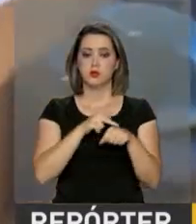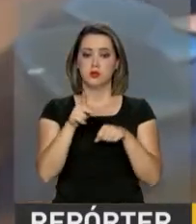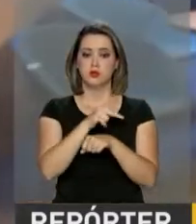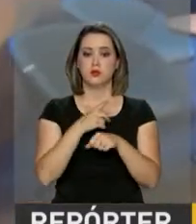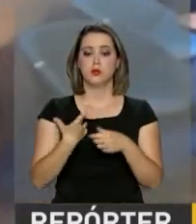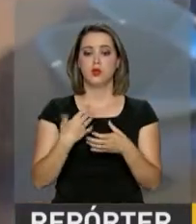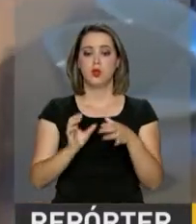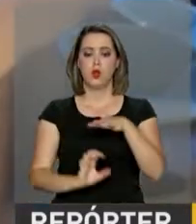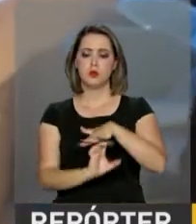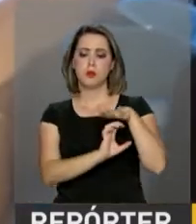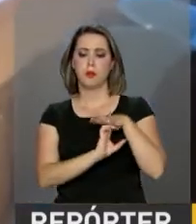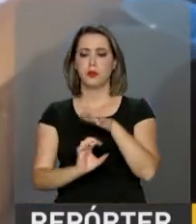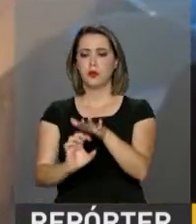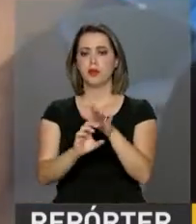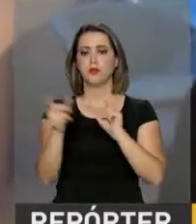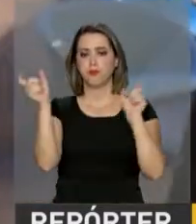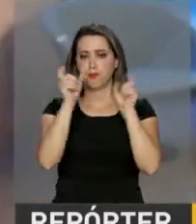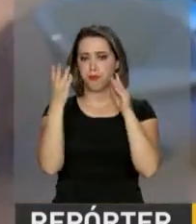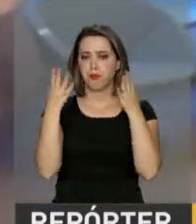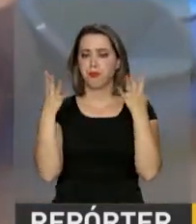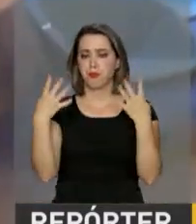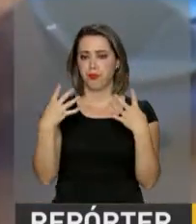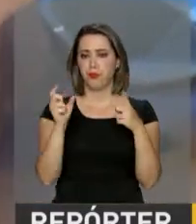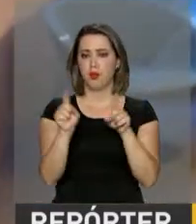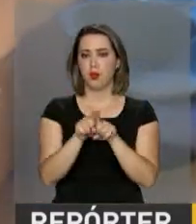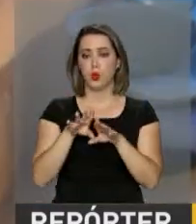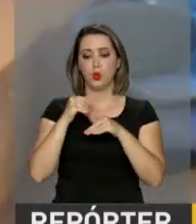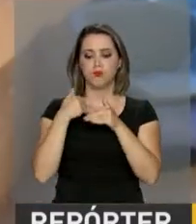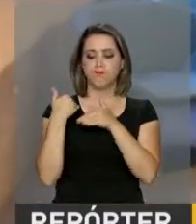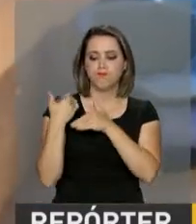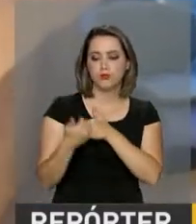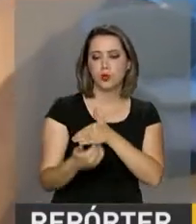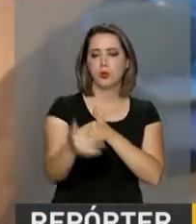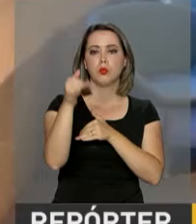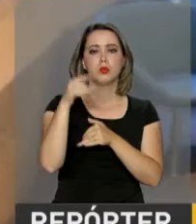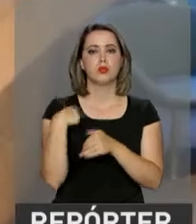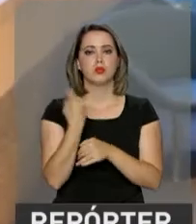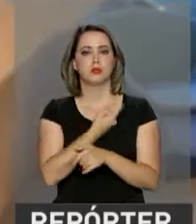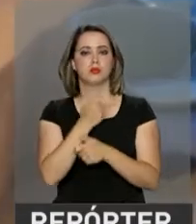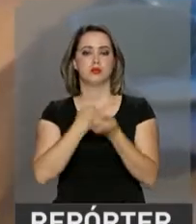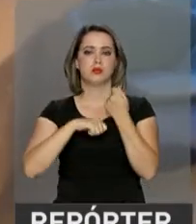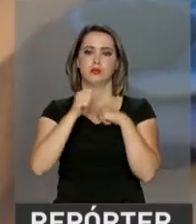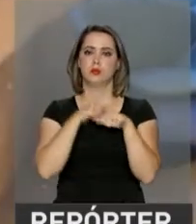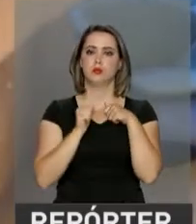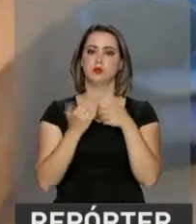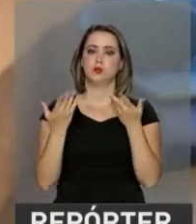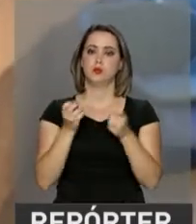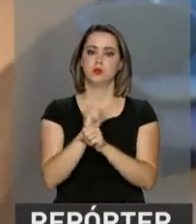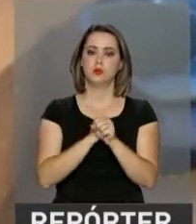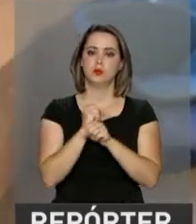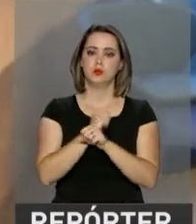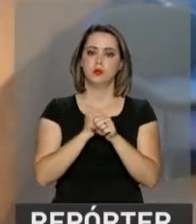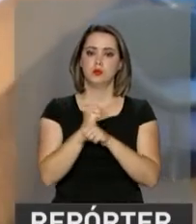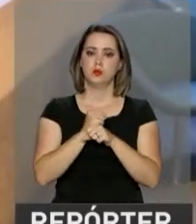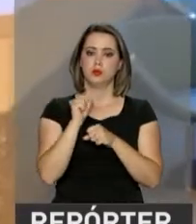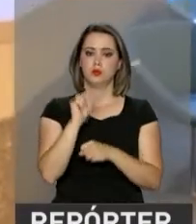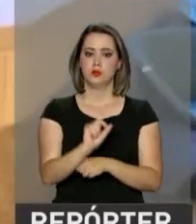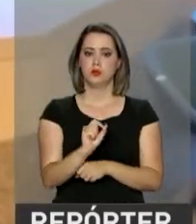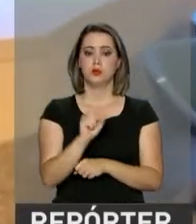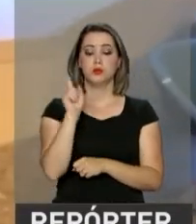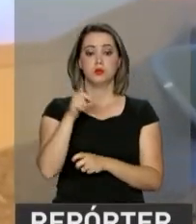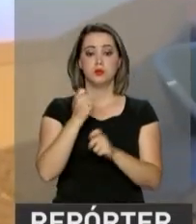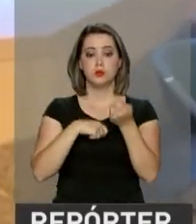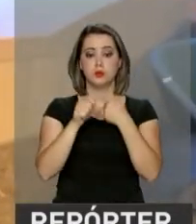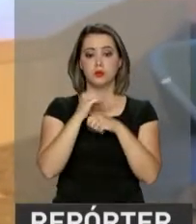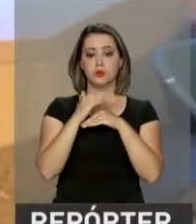investidores internacionais todo o progresso da economia brasileira no último ano. Né? É uma